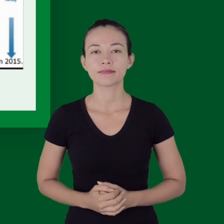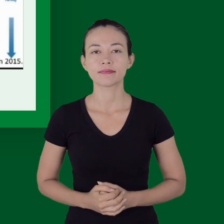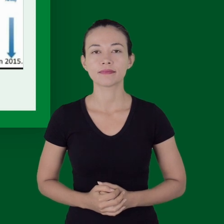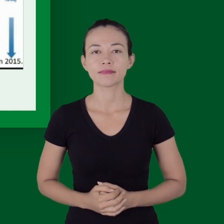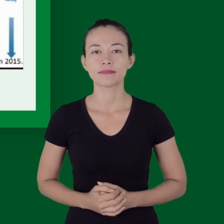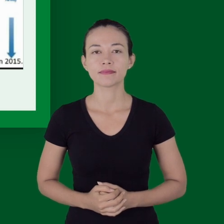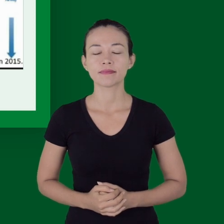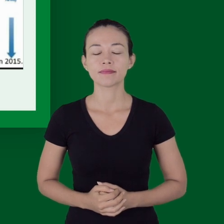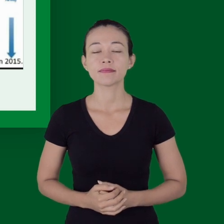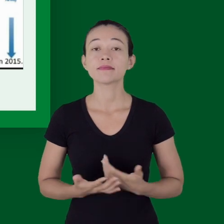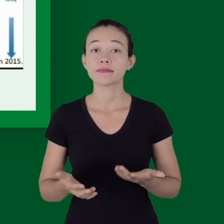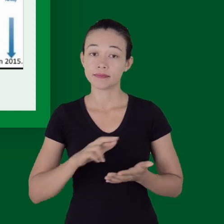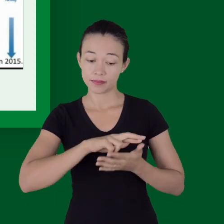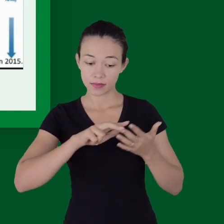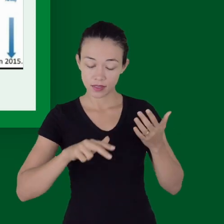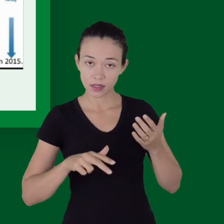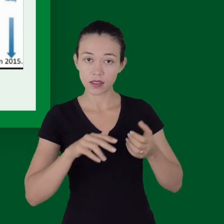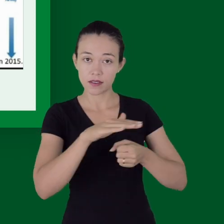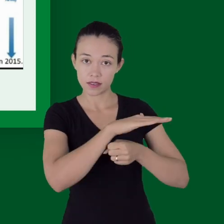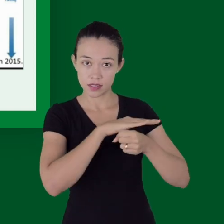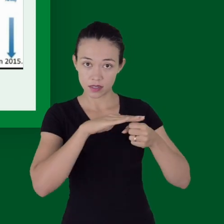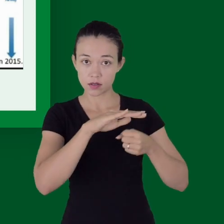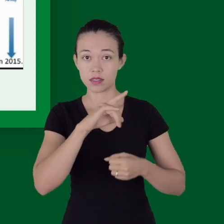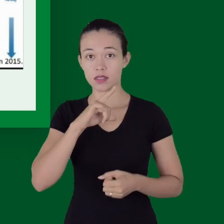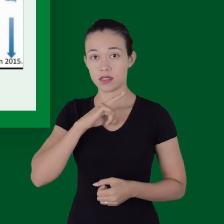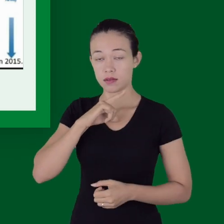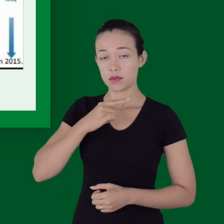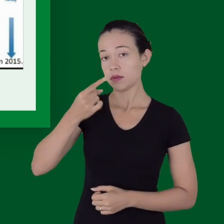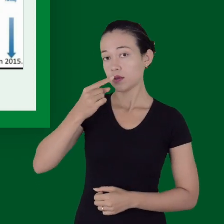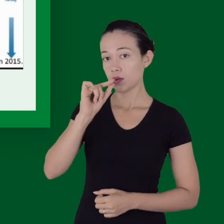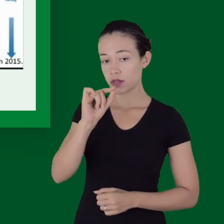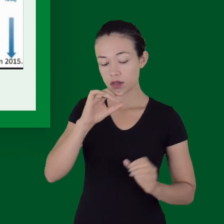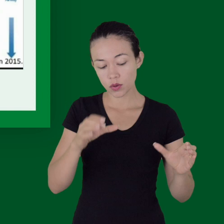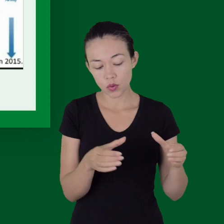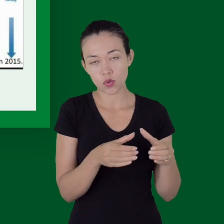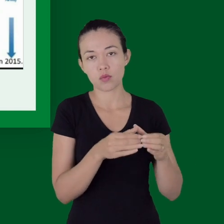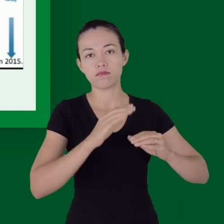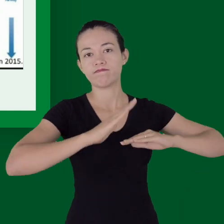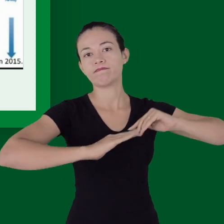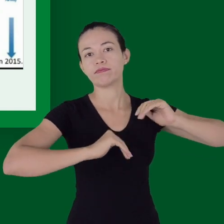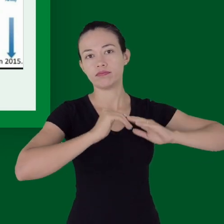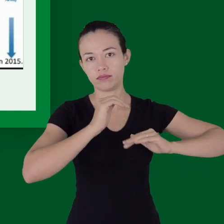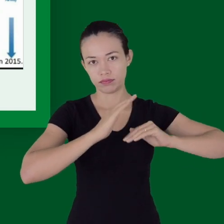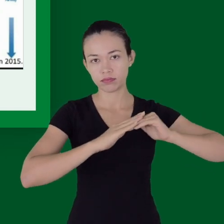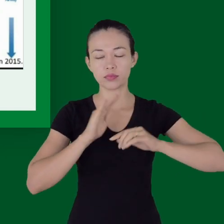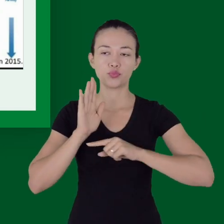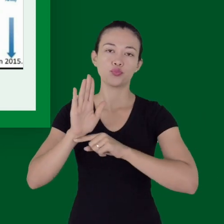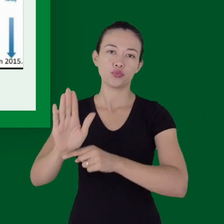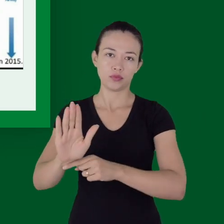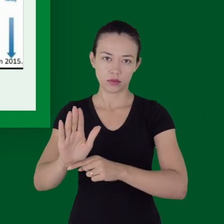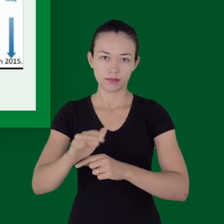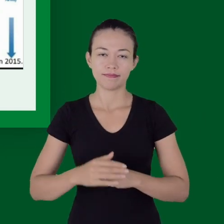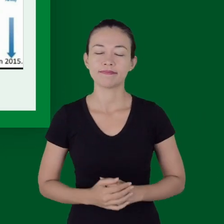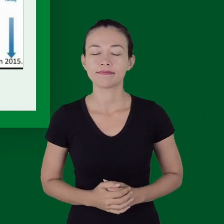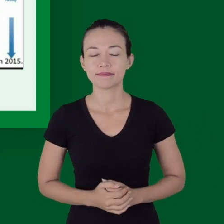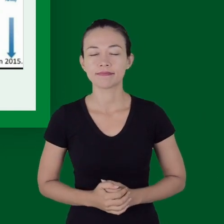Inicialmente, dentro do suporte avançado, eu vou falar para vocês da equipe de alta performance. A equipe de alta performance,